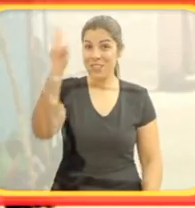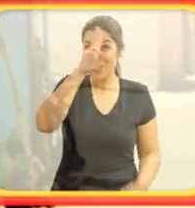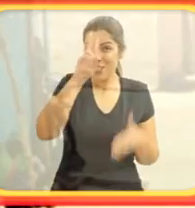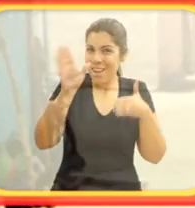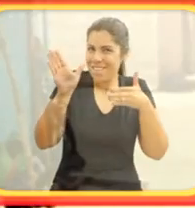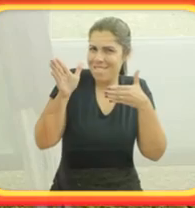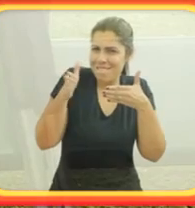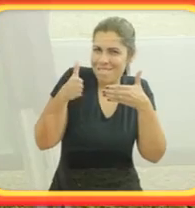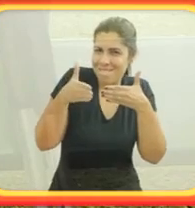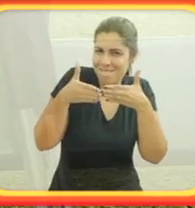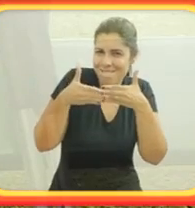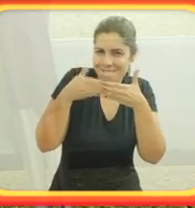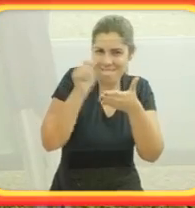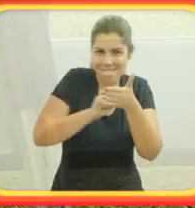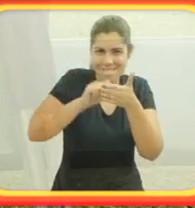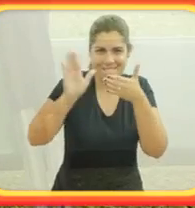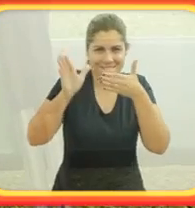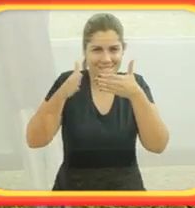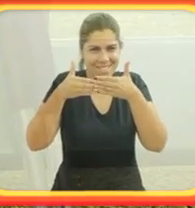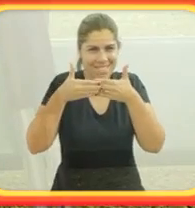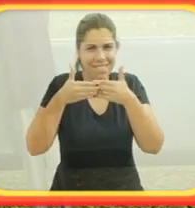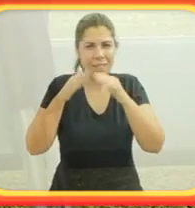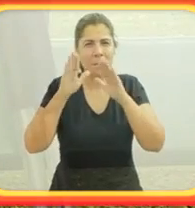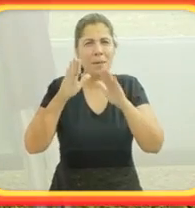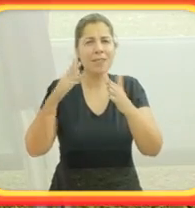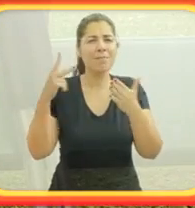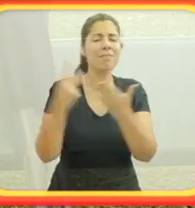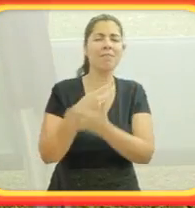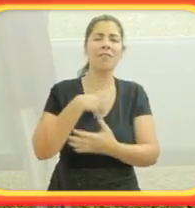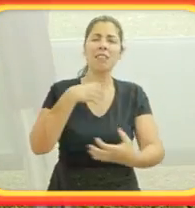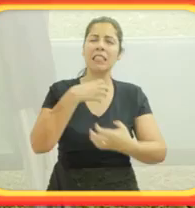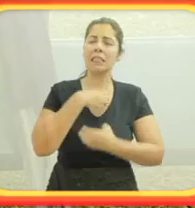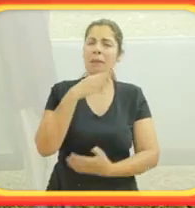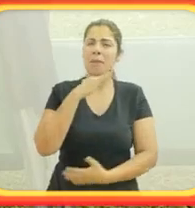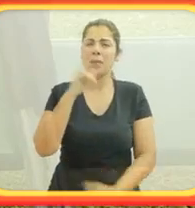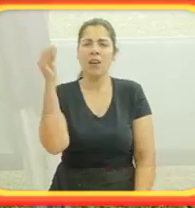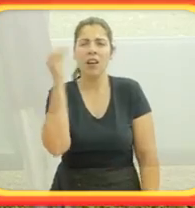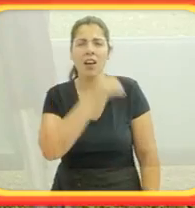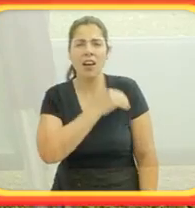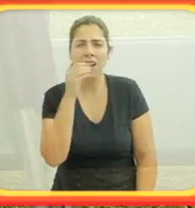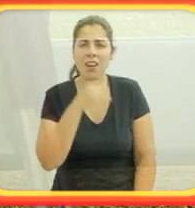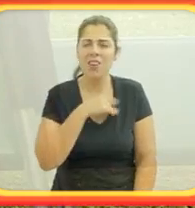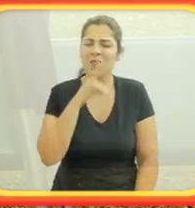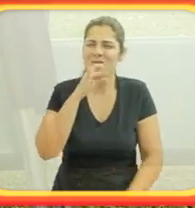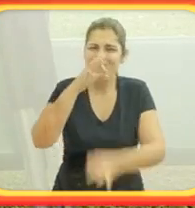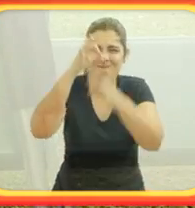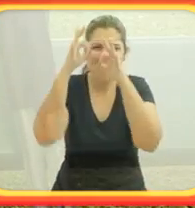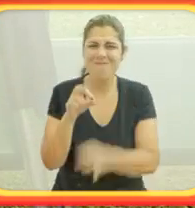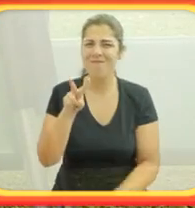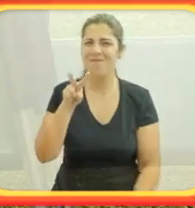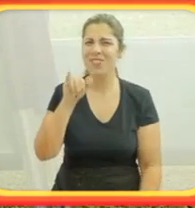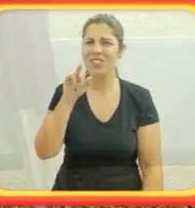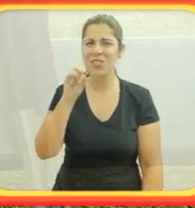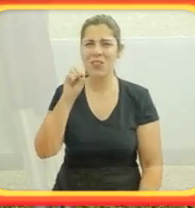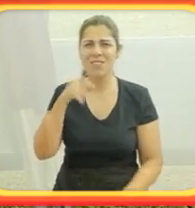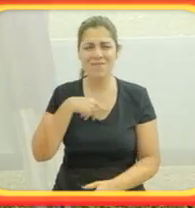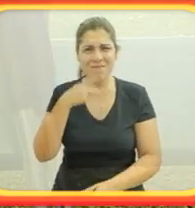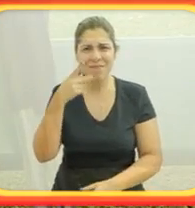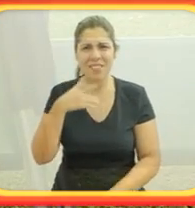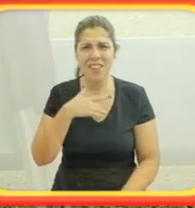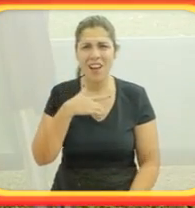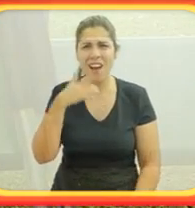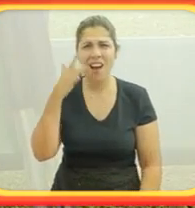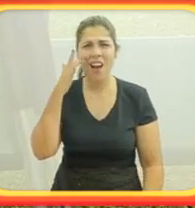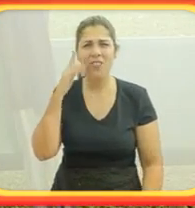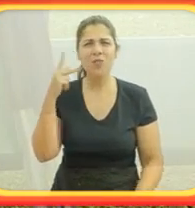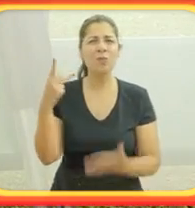fechar com chave de ouro, eu vinha me sentindo um pouco mal, meio fraca, eu jurava que era virose. E eu falei, acho